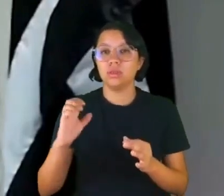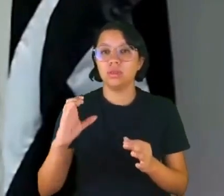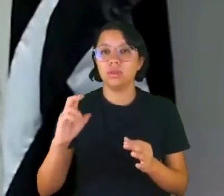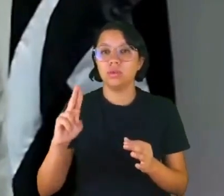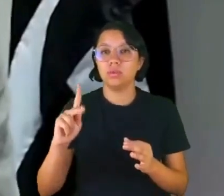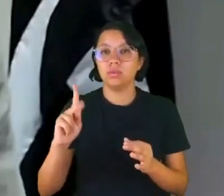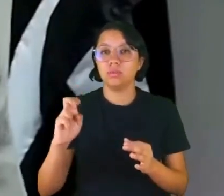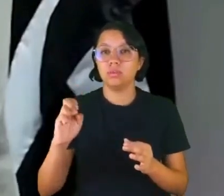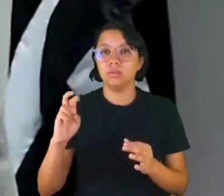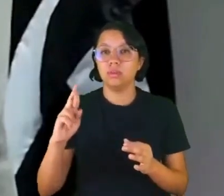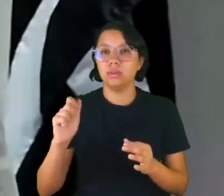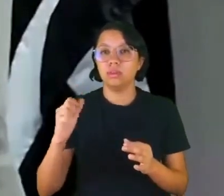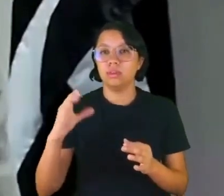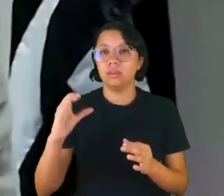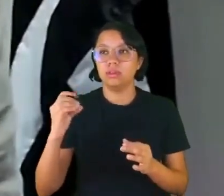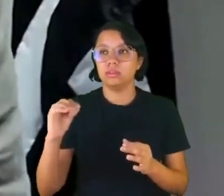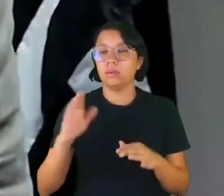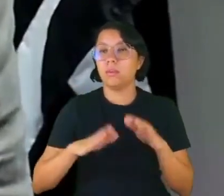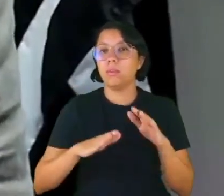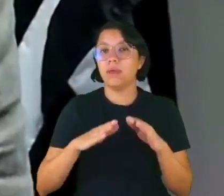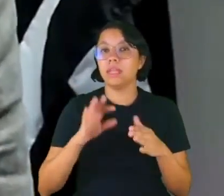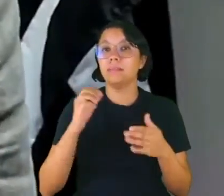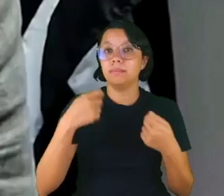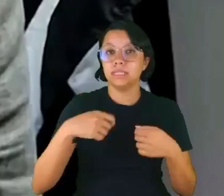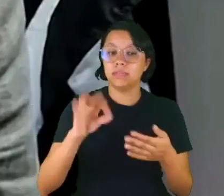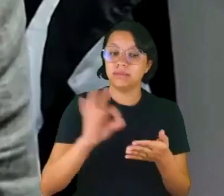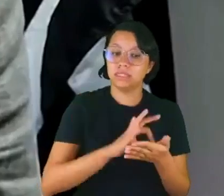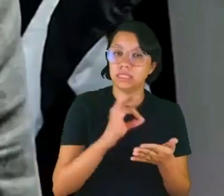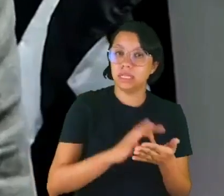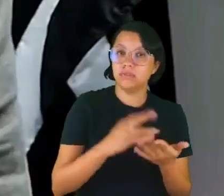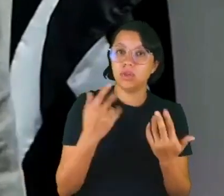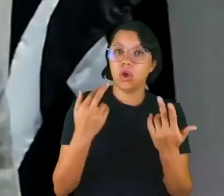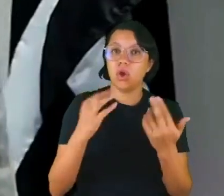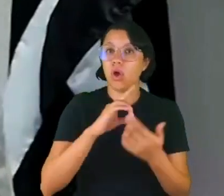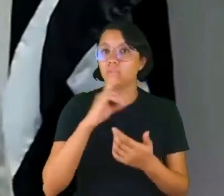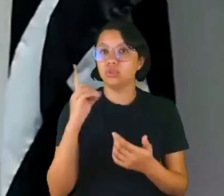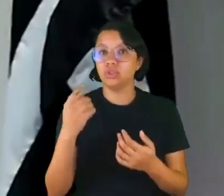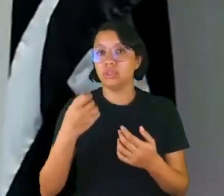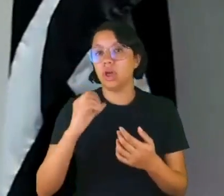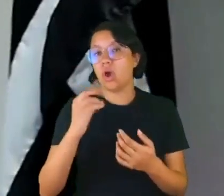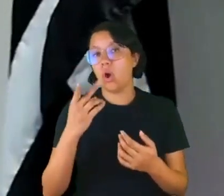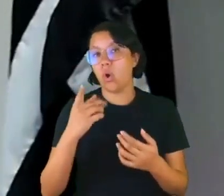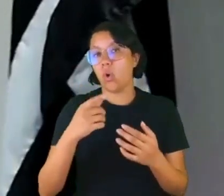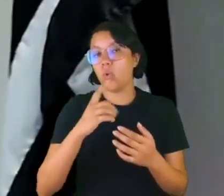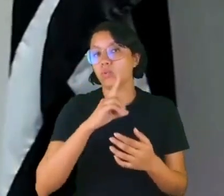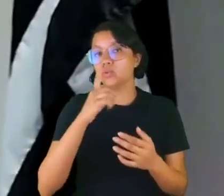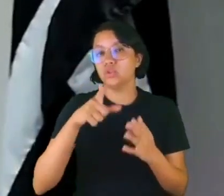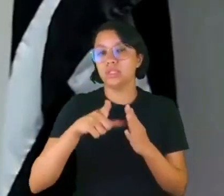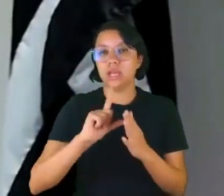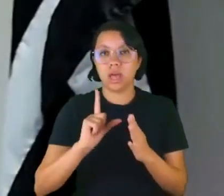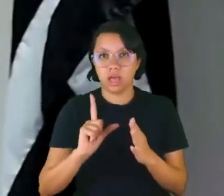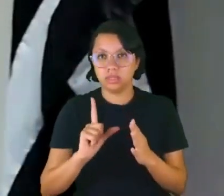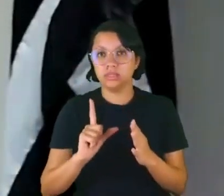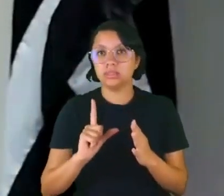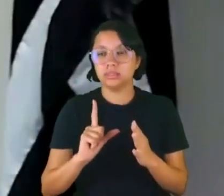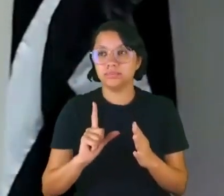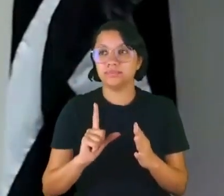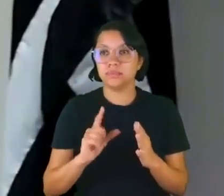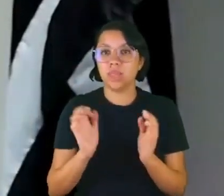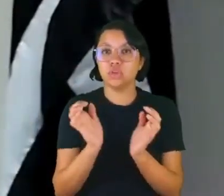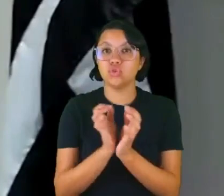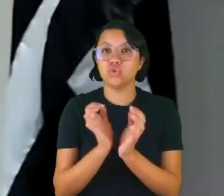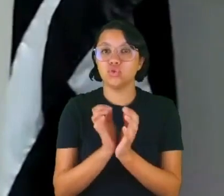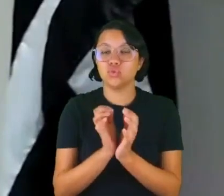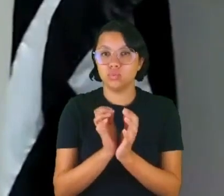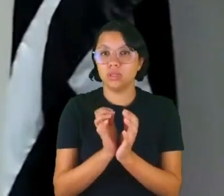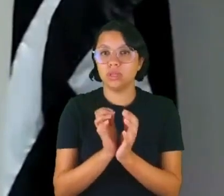recuperação judicial. Isso é um grande alívio. E aí eu acho que a STJ cumpriu seu papel constitucional com todas as letras,